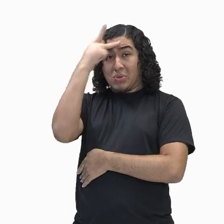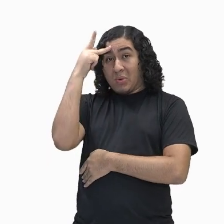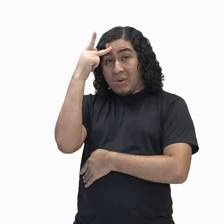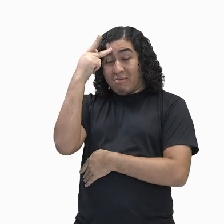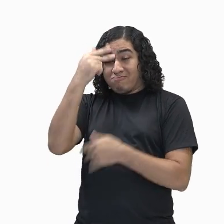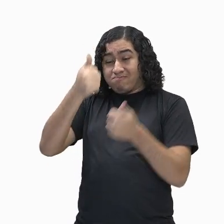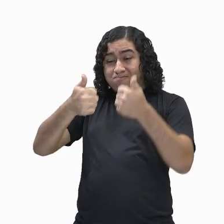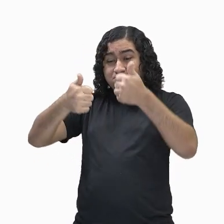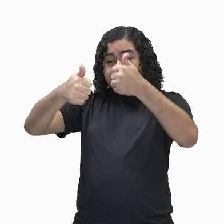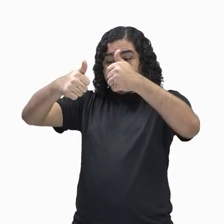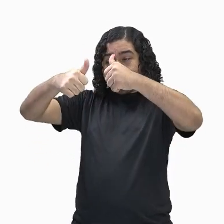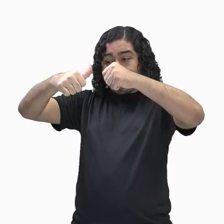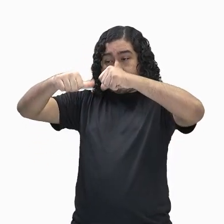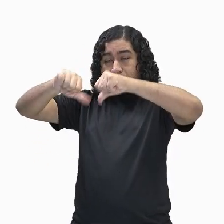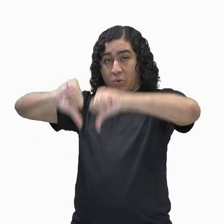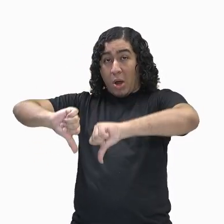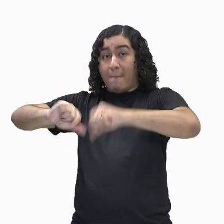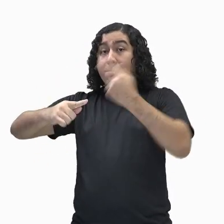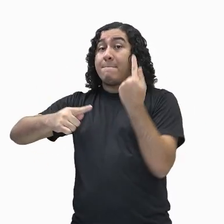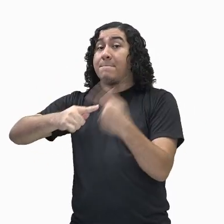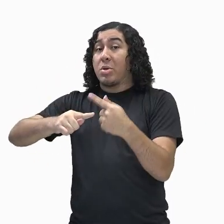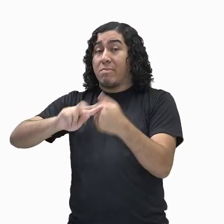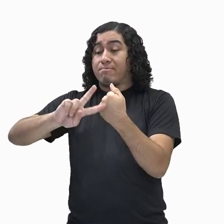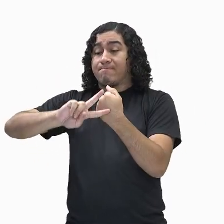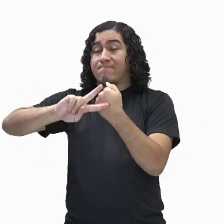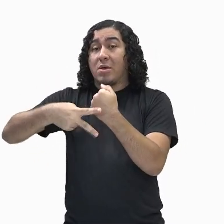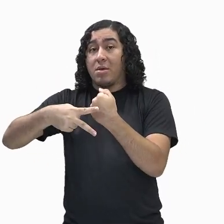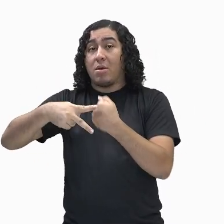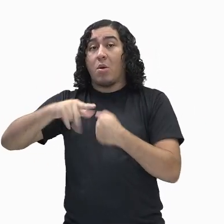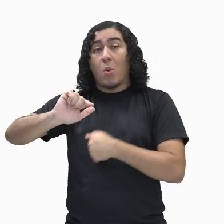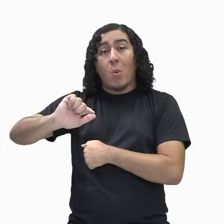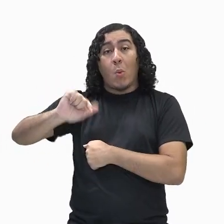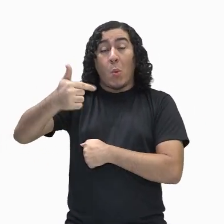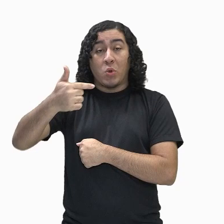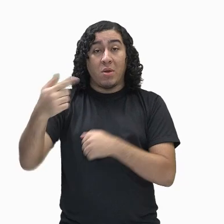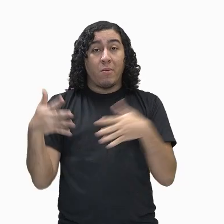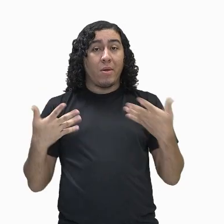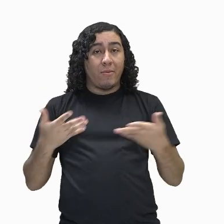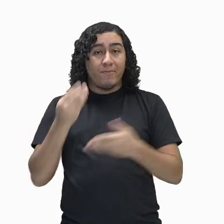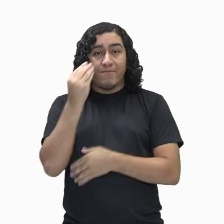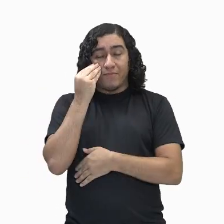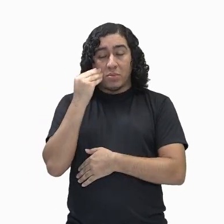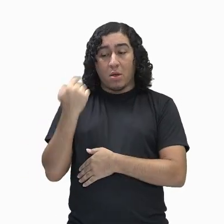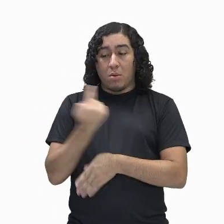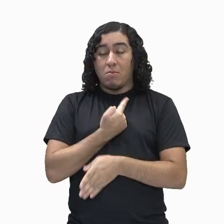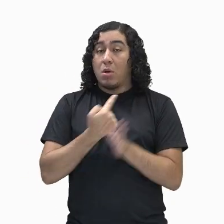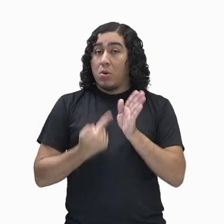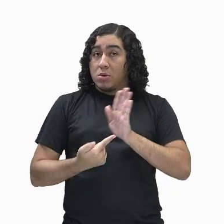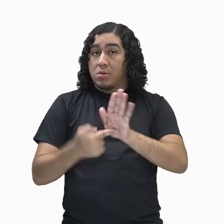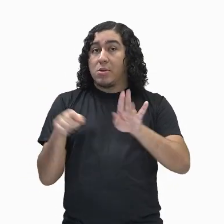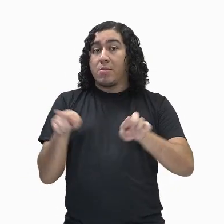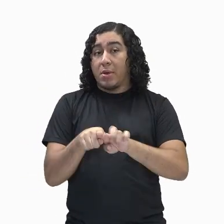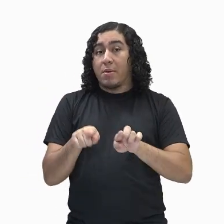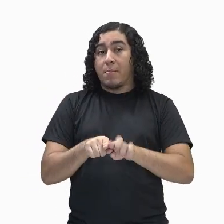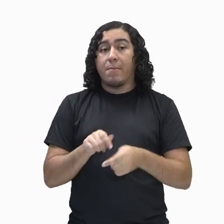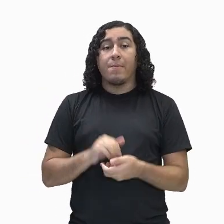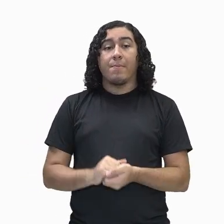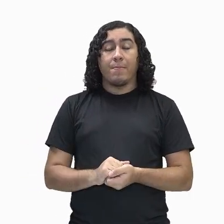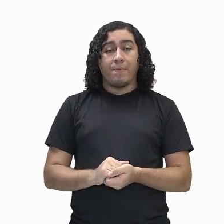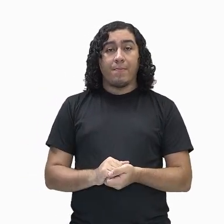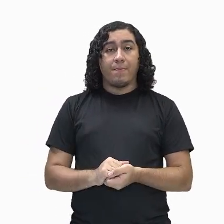vai decair. Por conta disso, uma outra consequência que nós mostramos para vocês foi